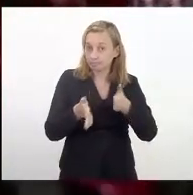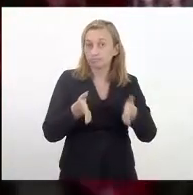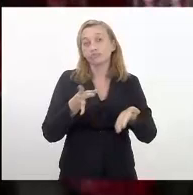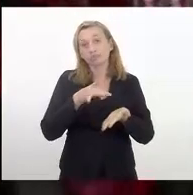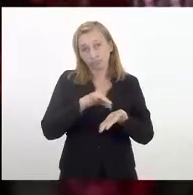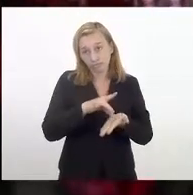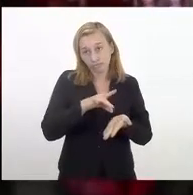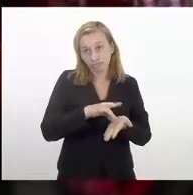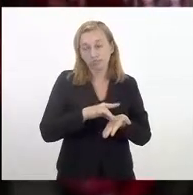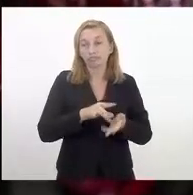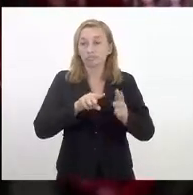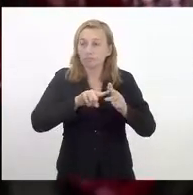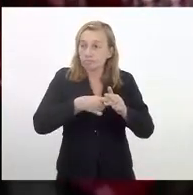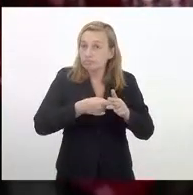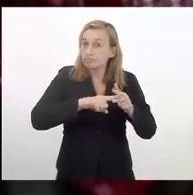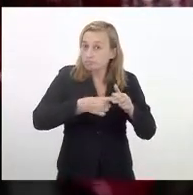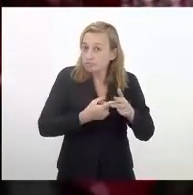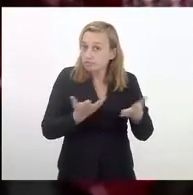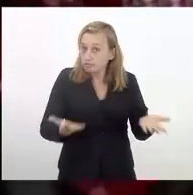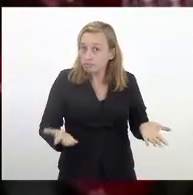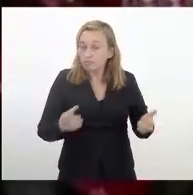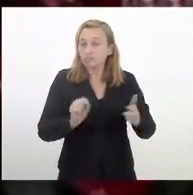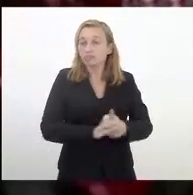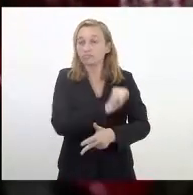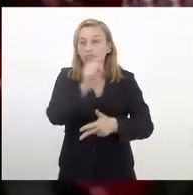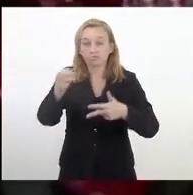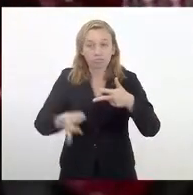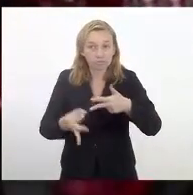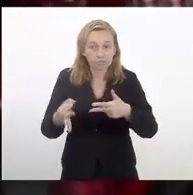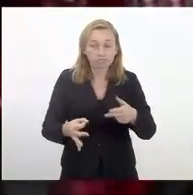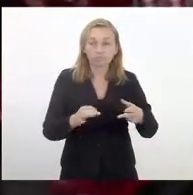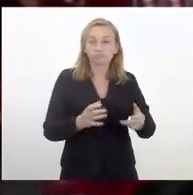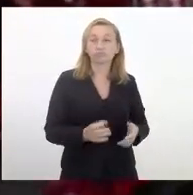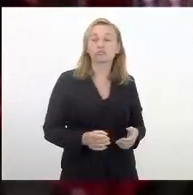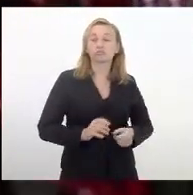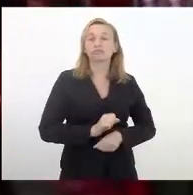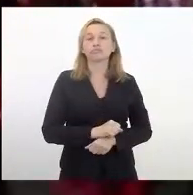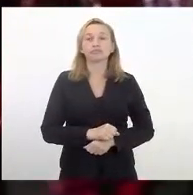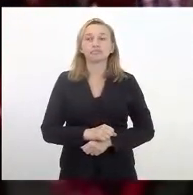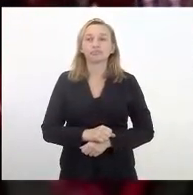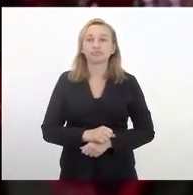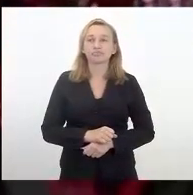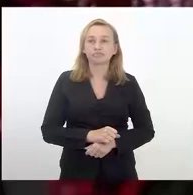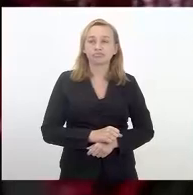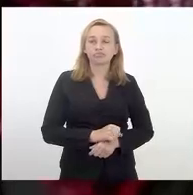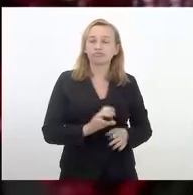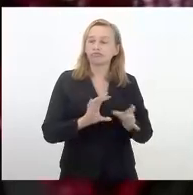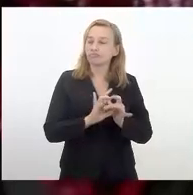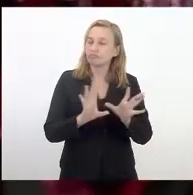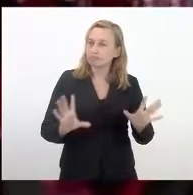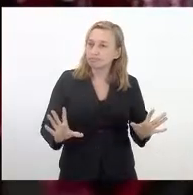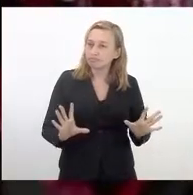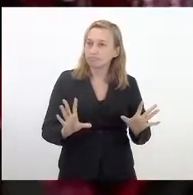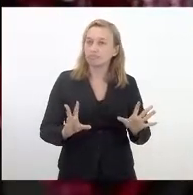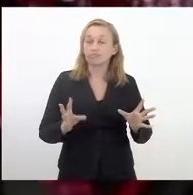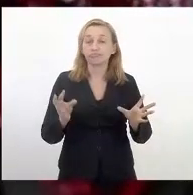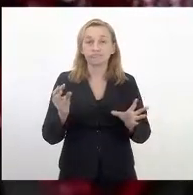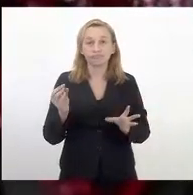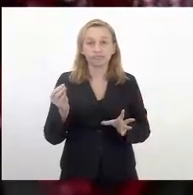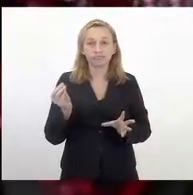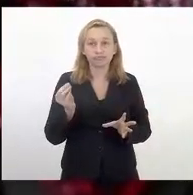a manutenção da autonomia dos poderes a consolidação de uma de uma democracia muito